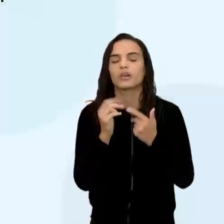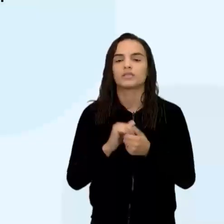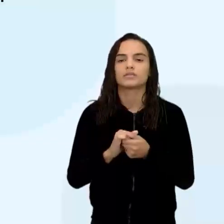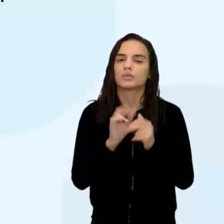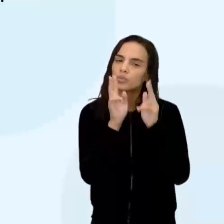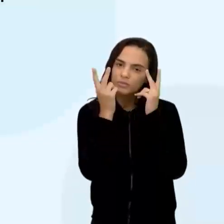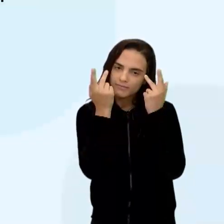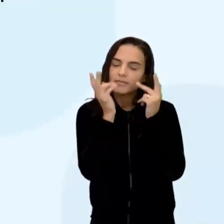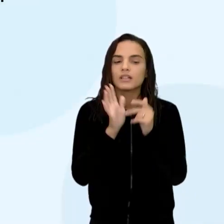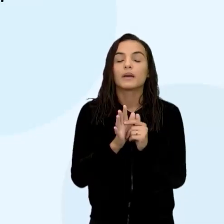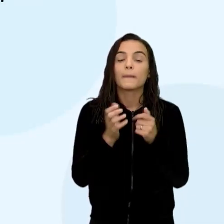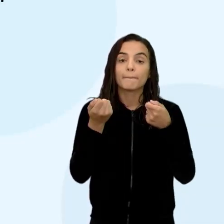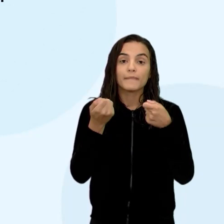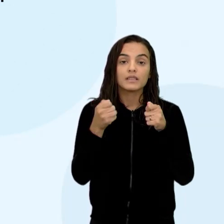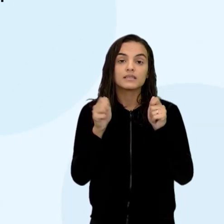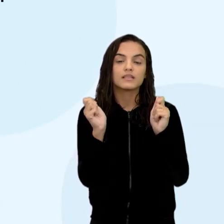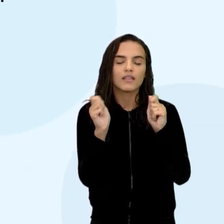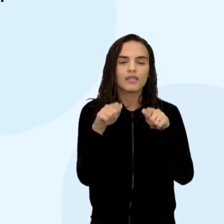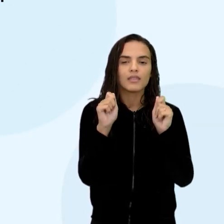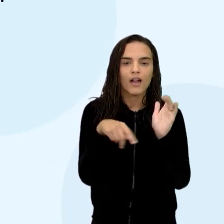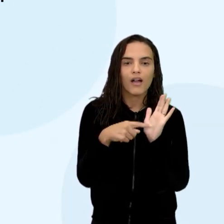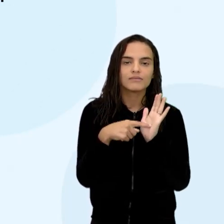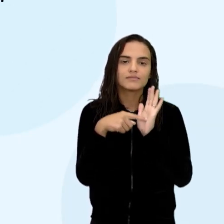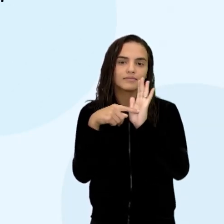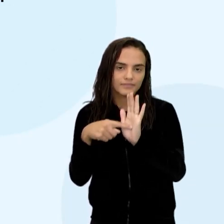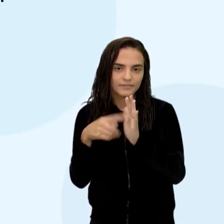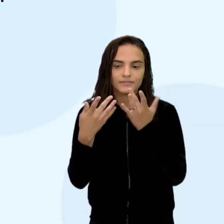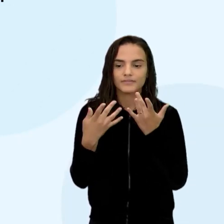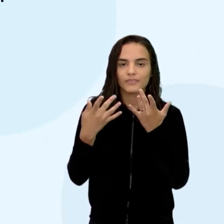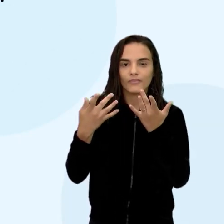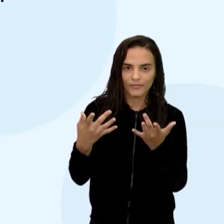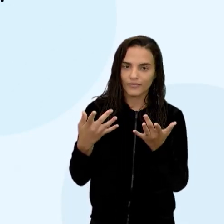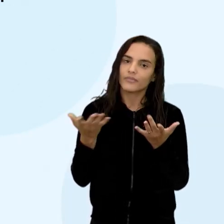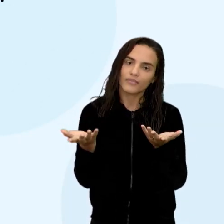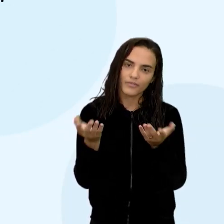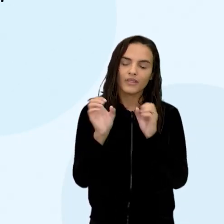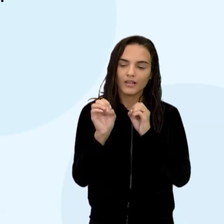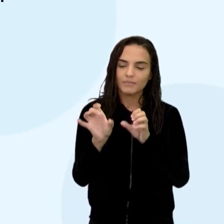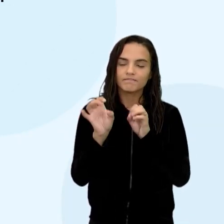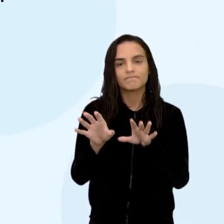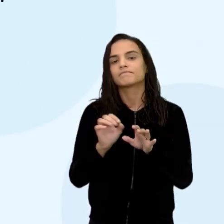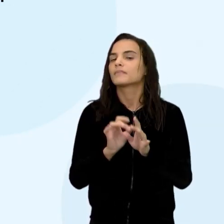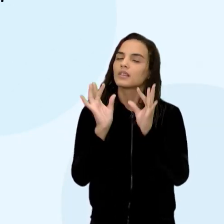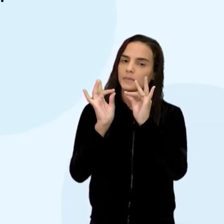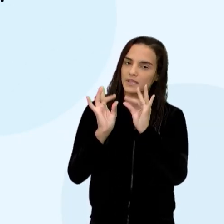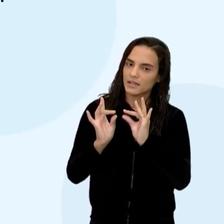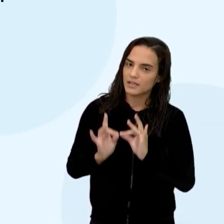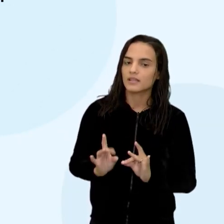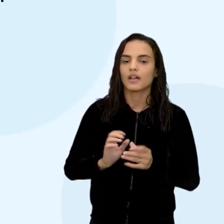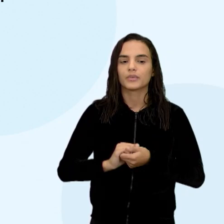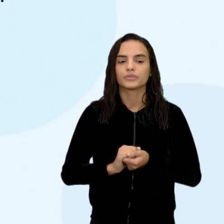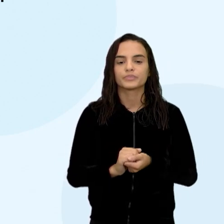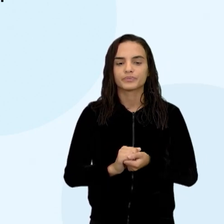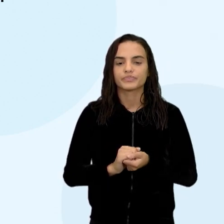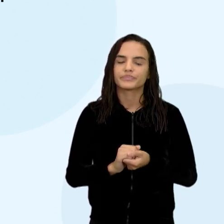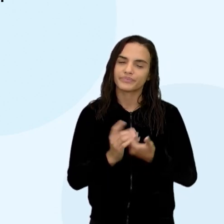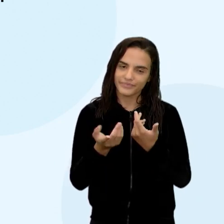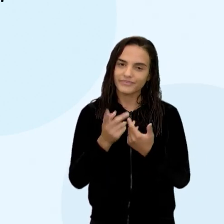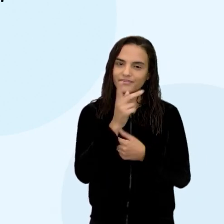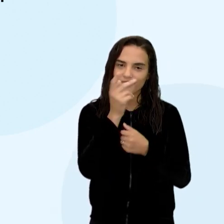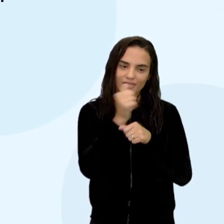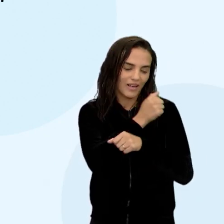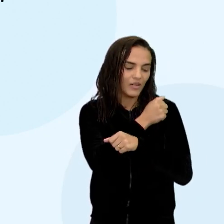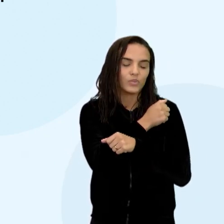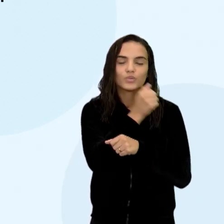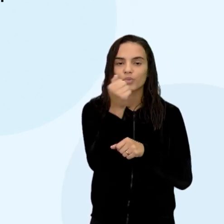comuns, e deve ser ofertado o atendimento educacional especializado em contraturno, para esses alunos com